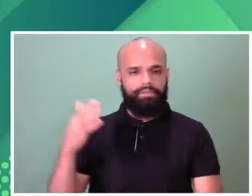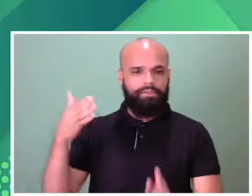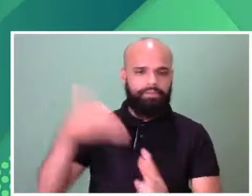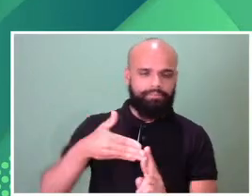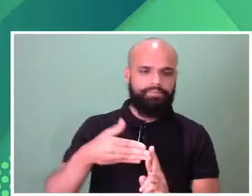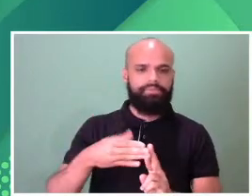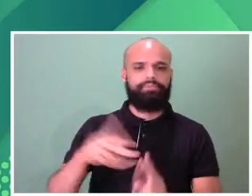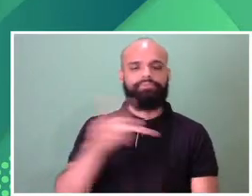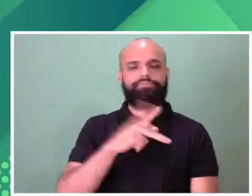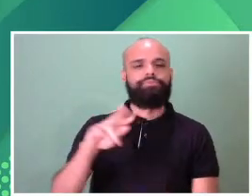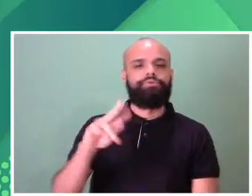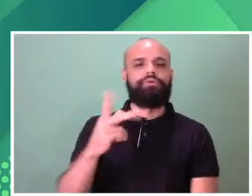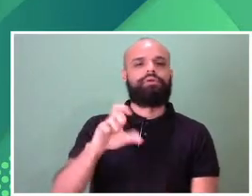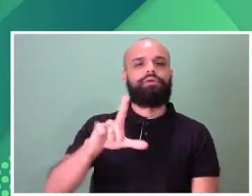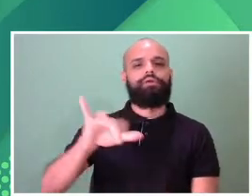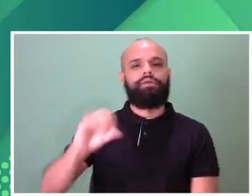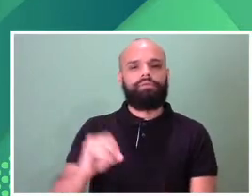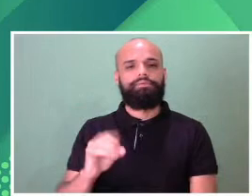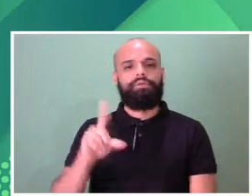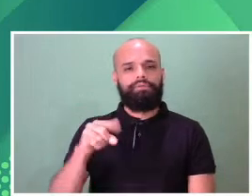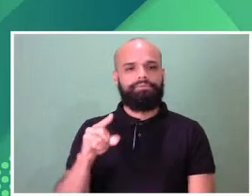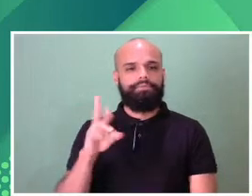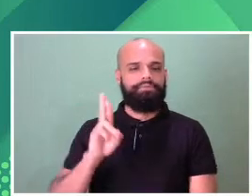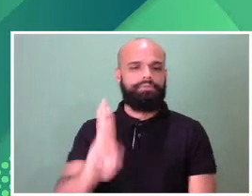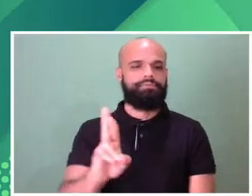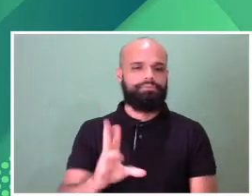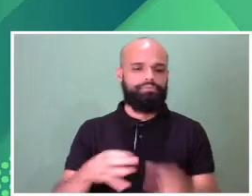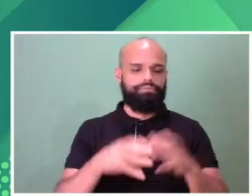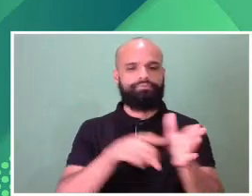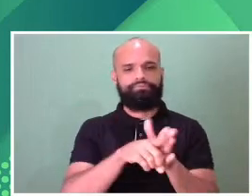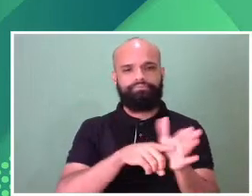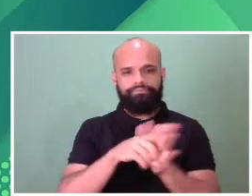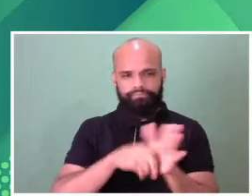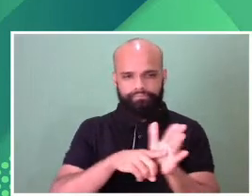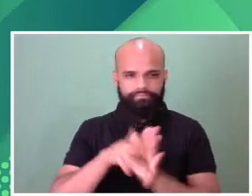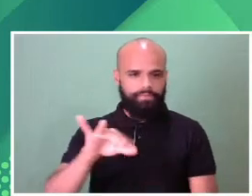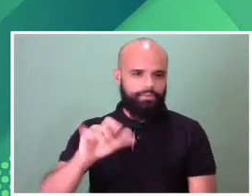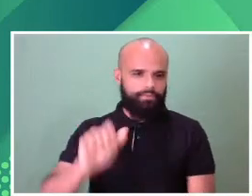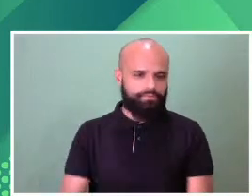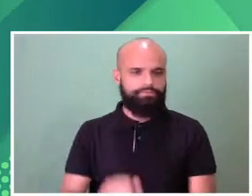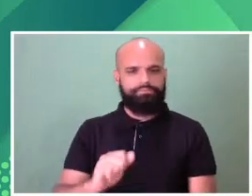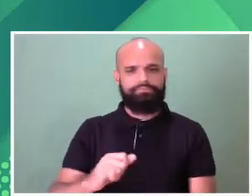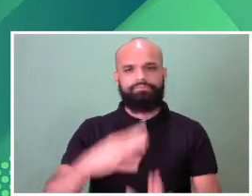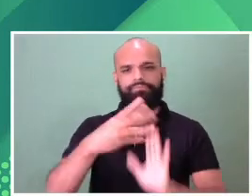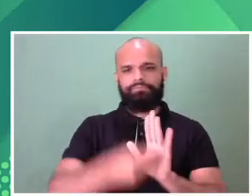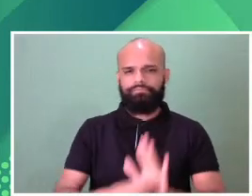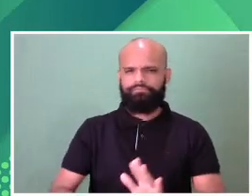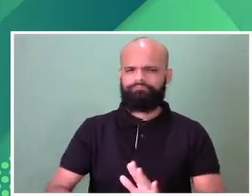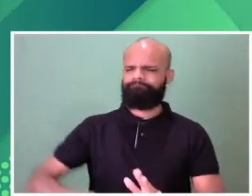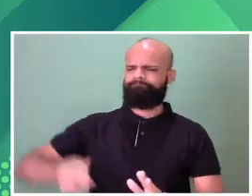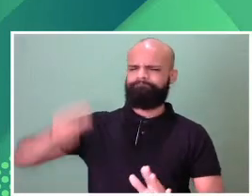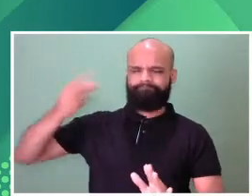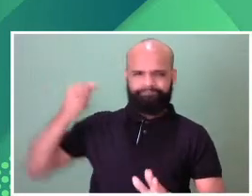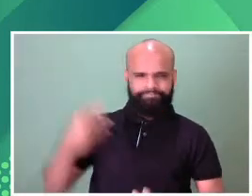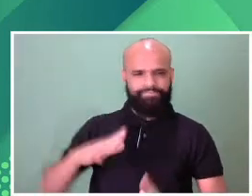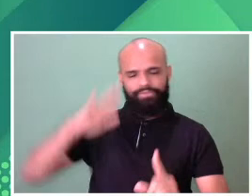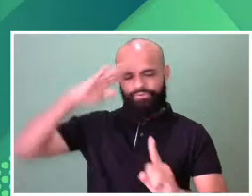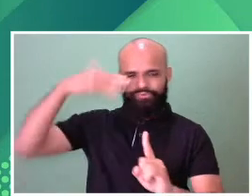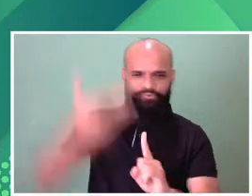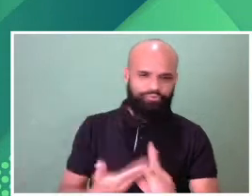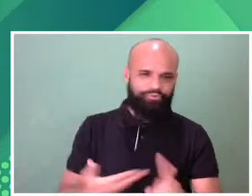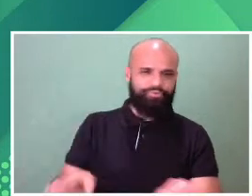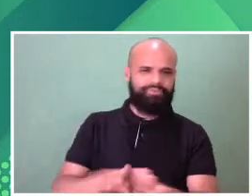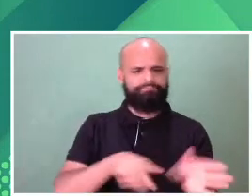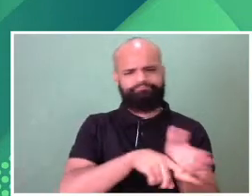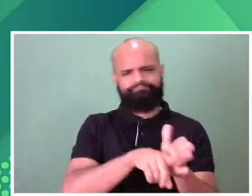Rodrigues, que representam o grupo de pesquisa Devir Amazônia, que há muito tempo nos honra e nos orgulha com inúmeras